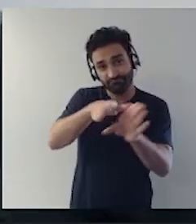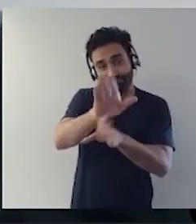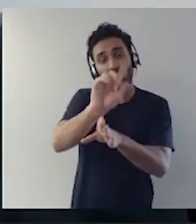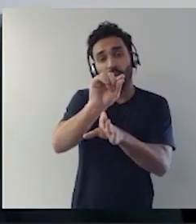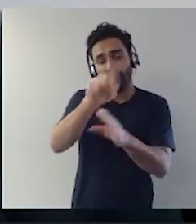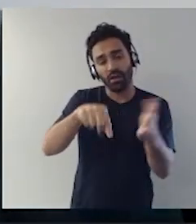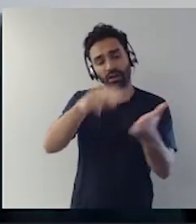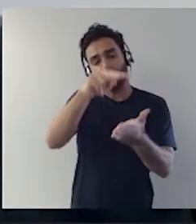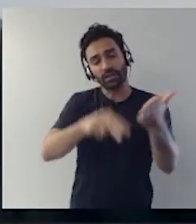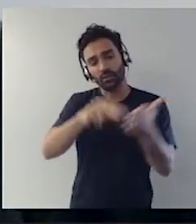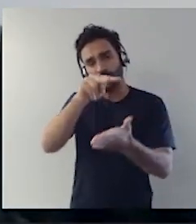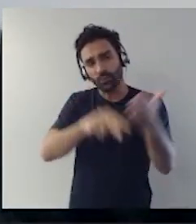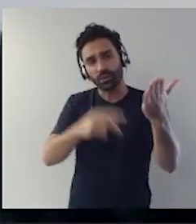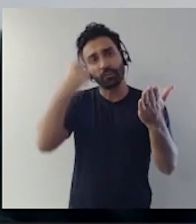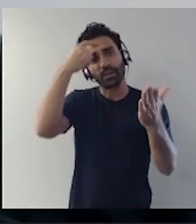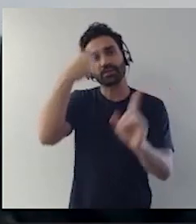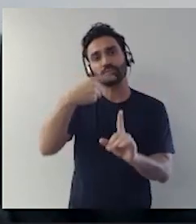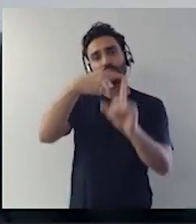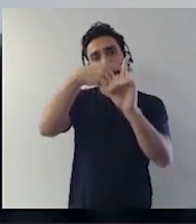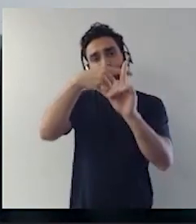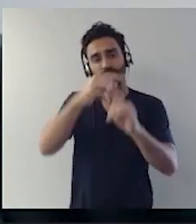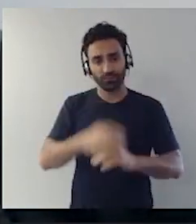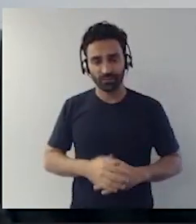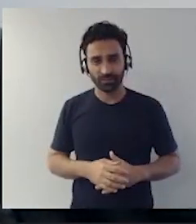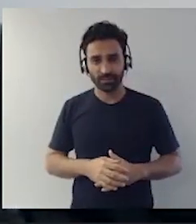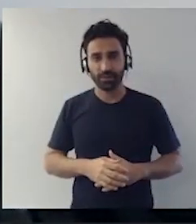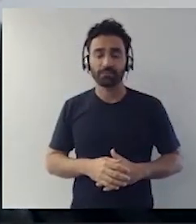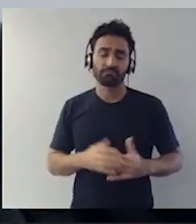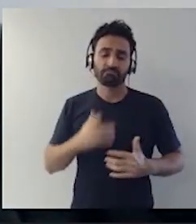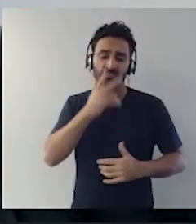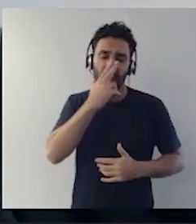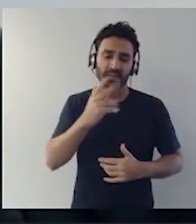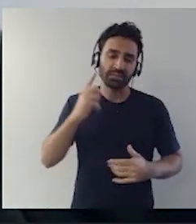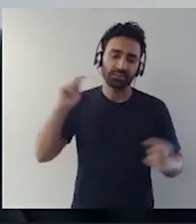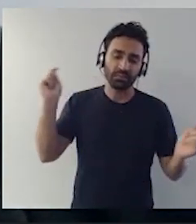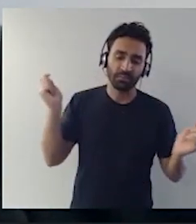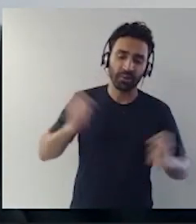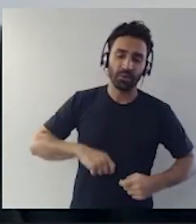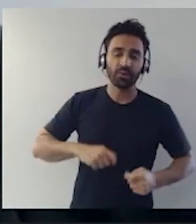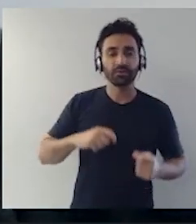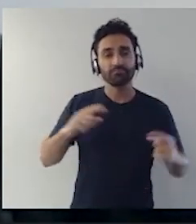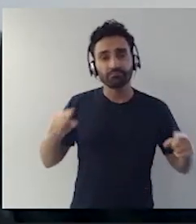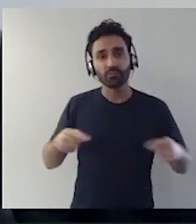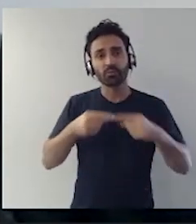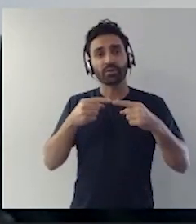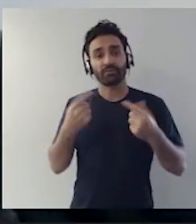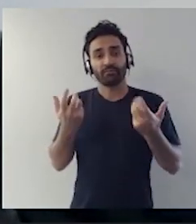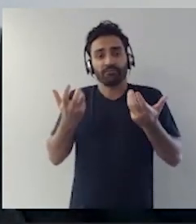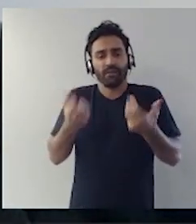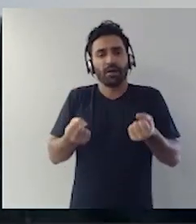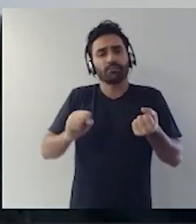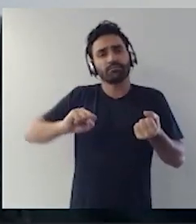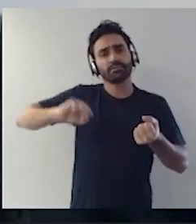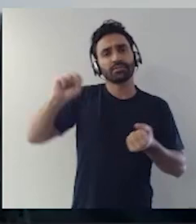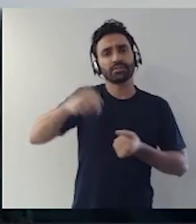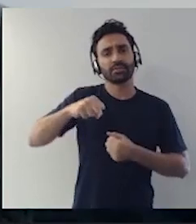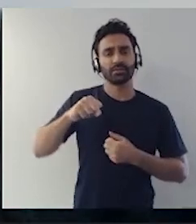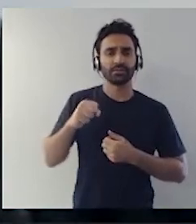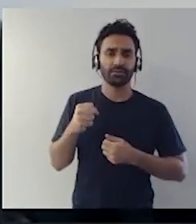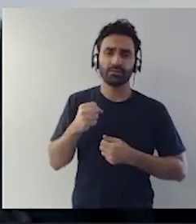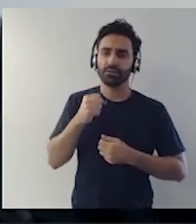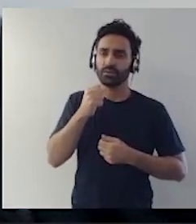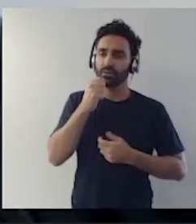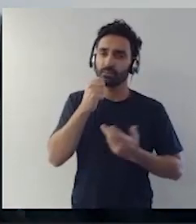otimistas, mas um otimismo contido, que me parece que possa dizer que sairemos, sim, se não